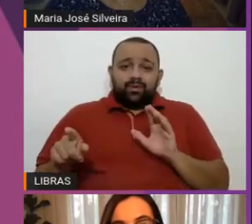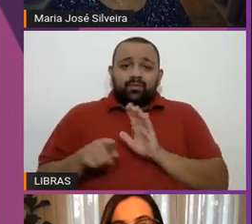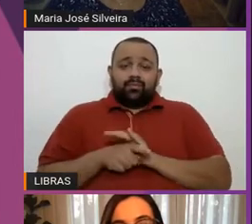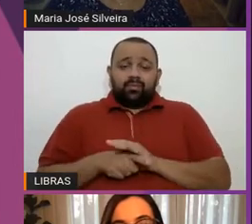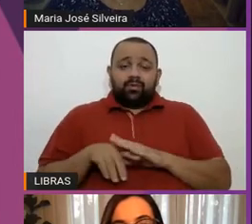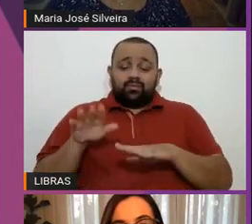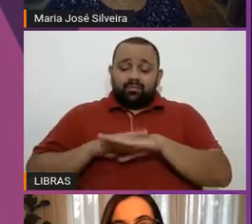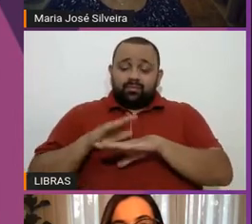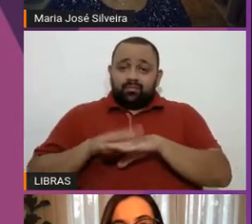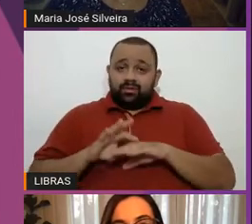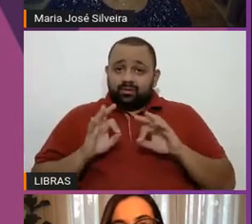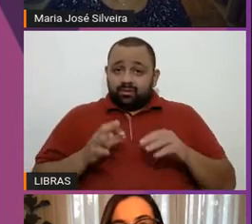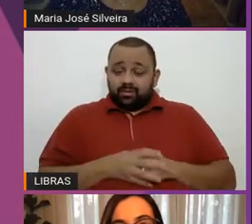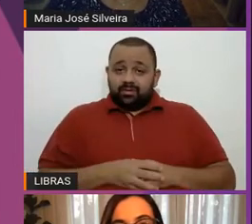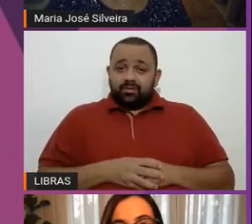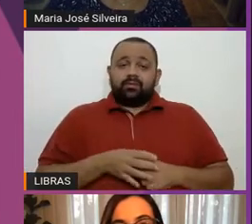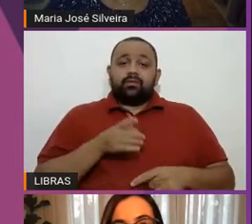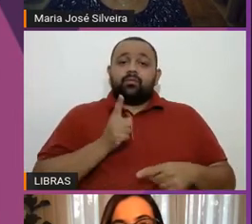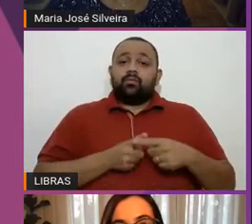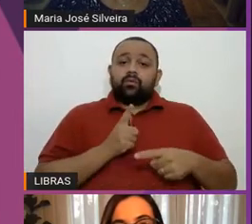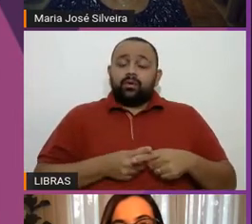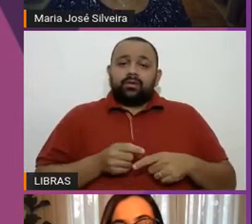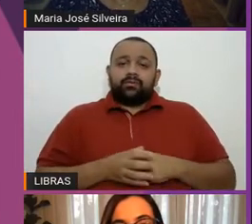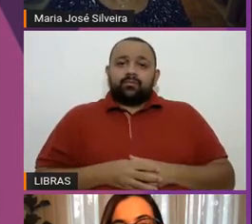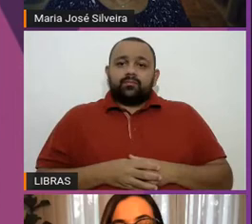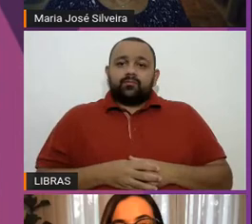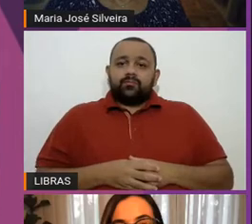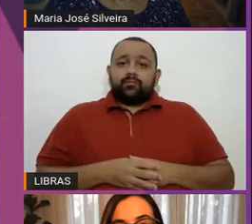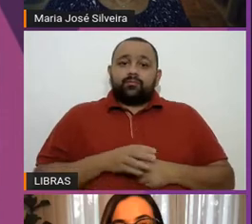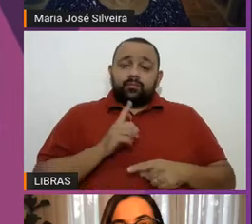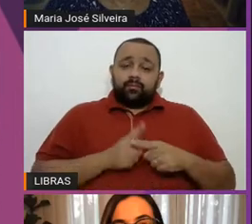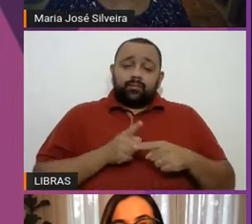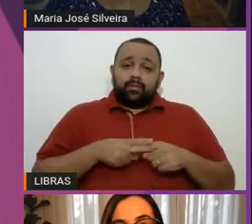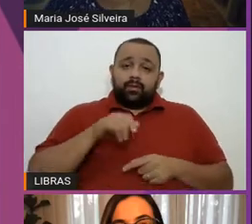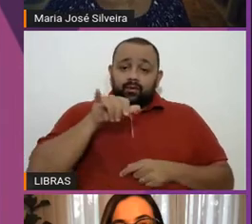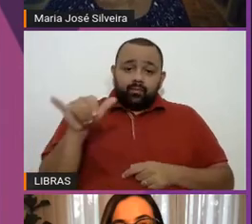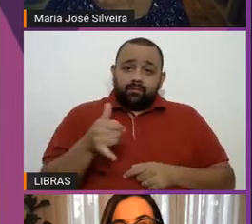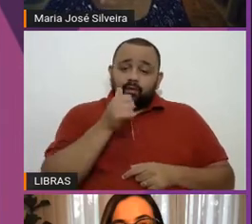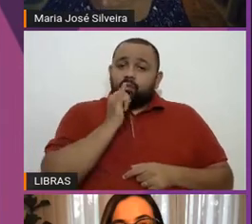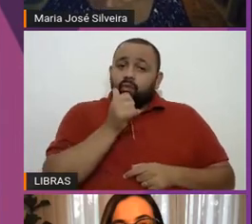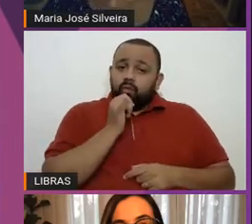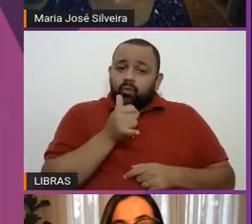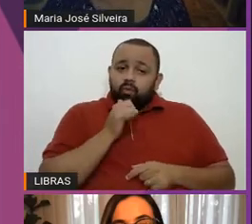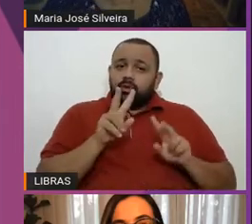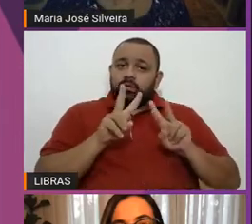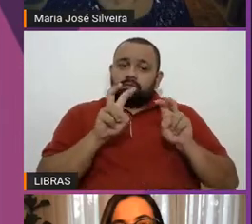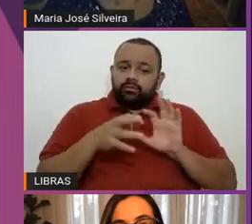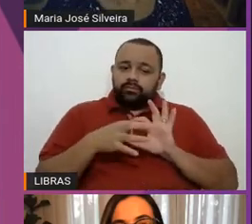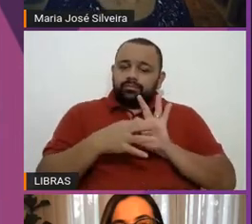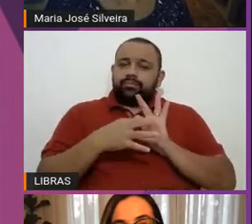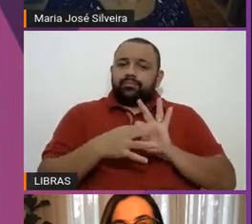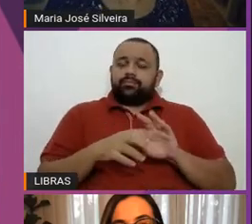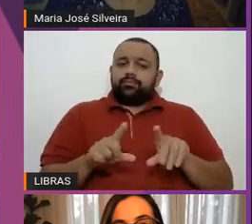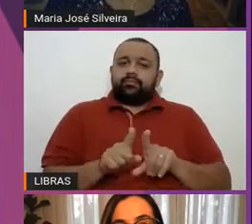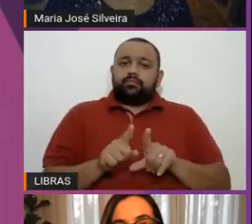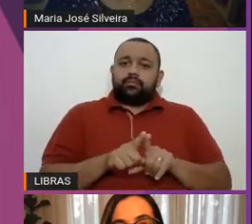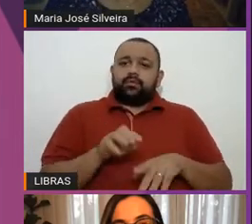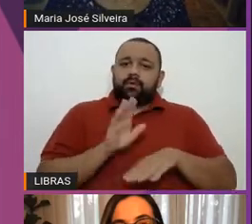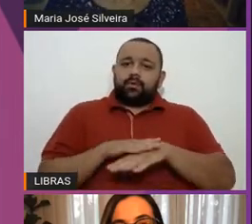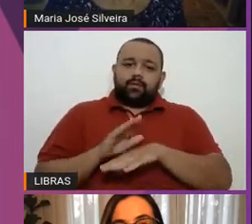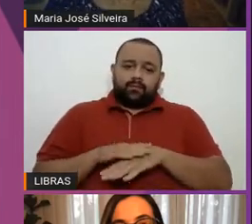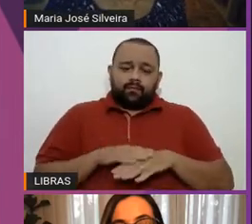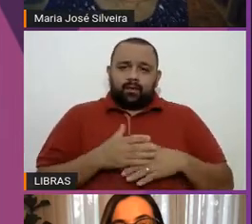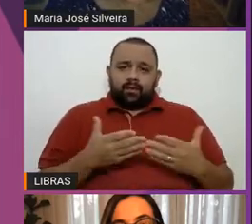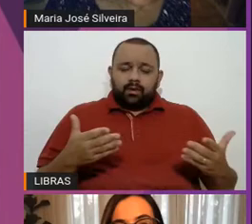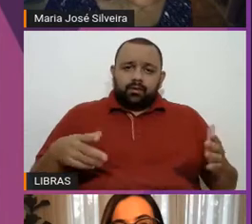hibridismo mesmo porque eu aproveito esse ponto de conexão de segurança de um gênero que foi destruído no